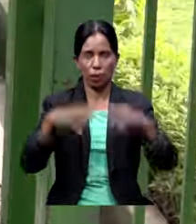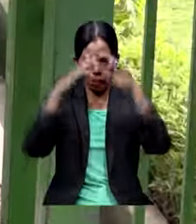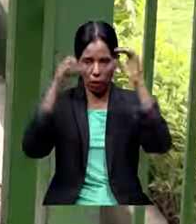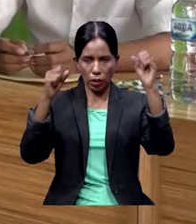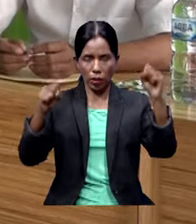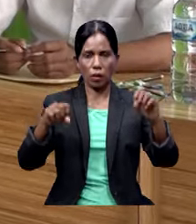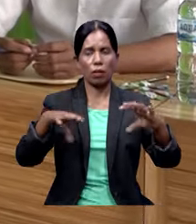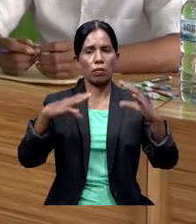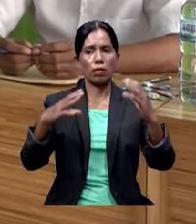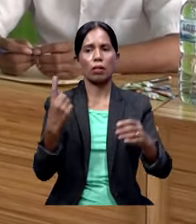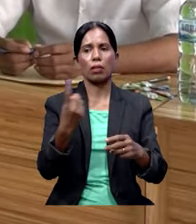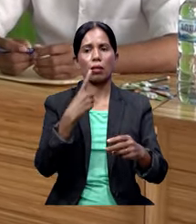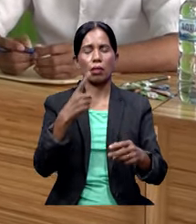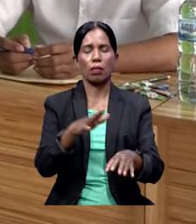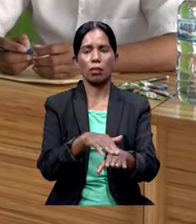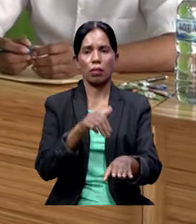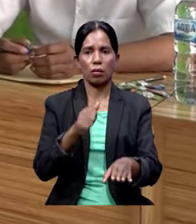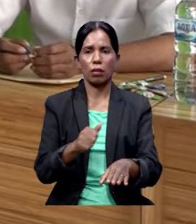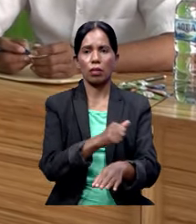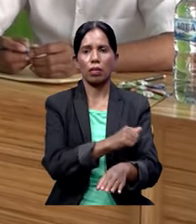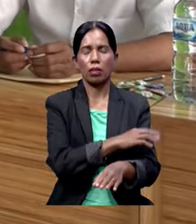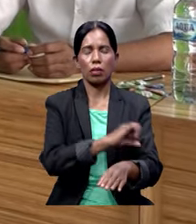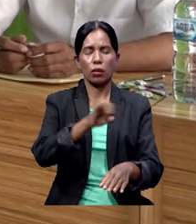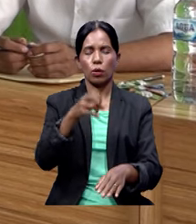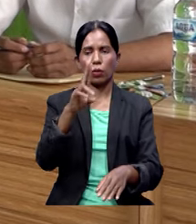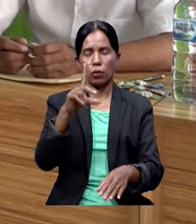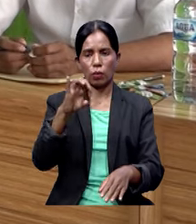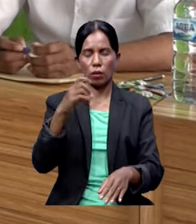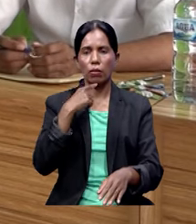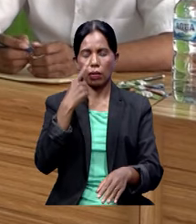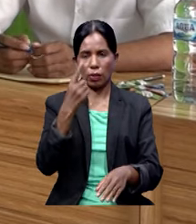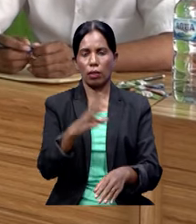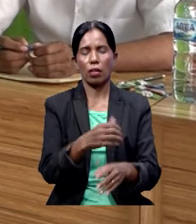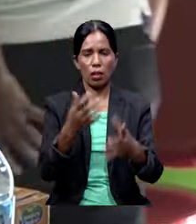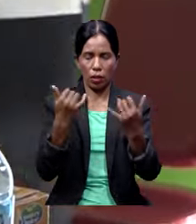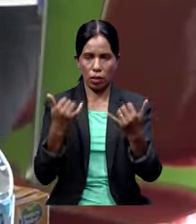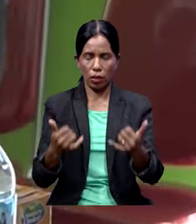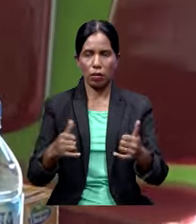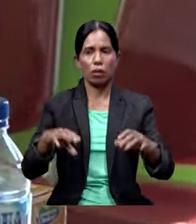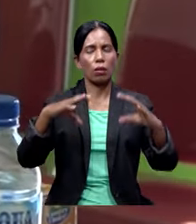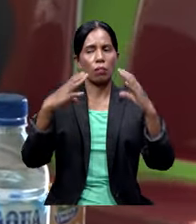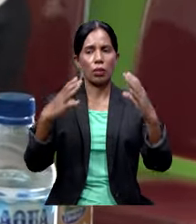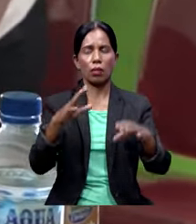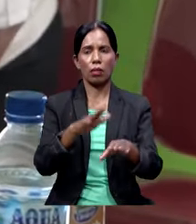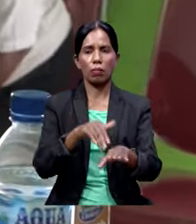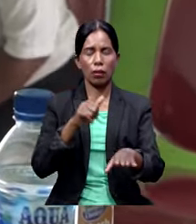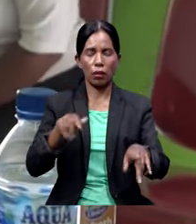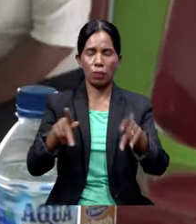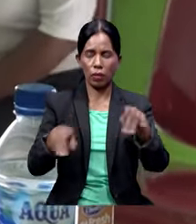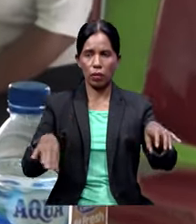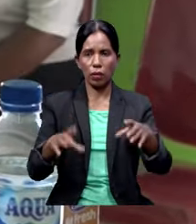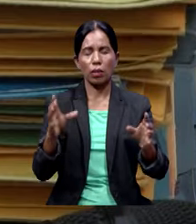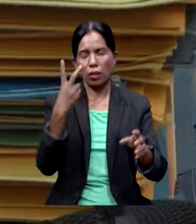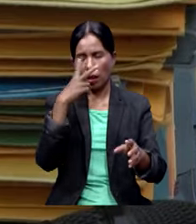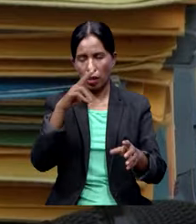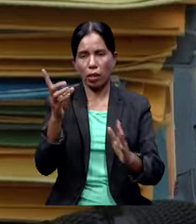Comissão Permanente Recrutamento Contratados, Júlio da Costa Hatete, daudaune Comissão Recrutamento, se verifica